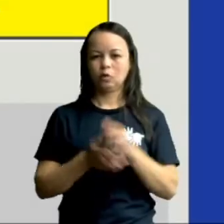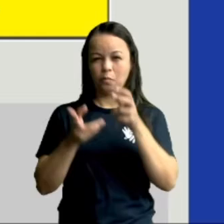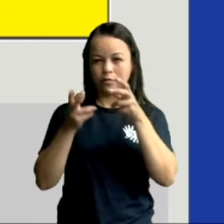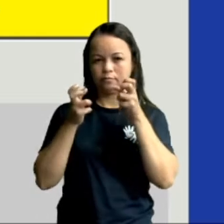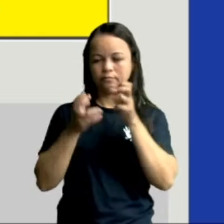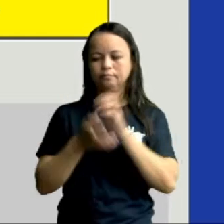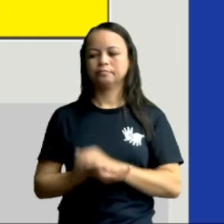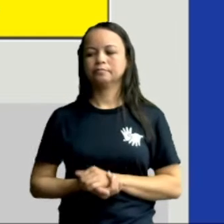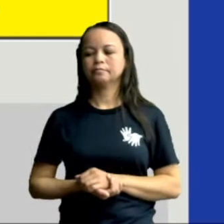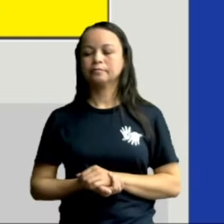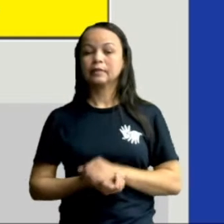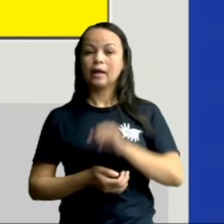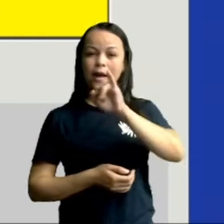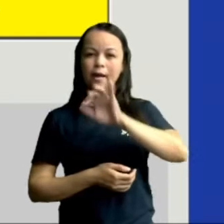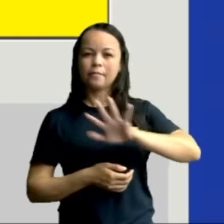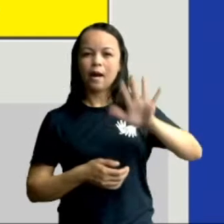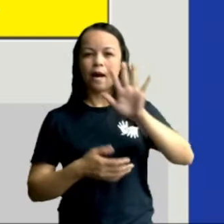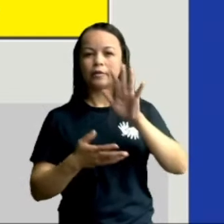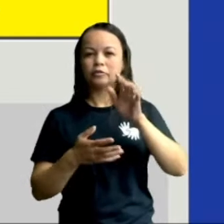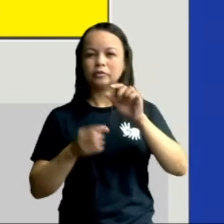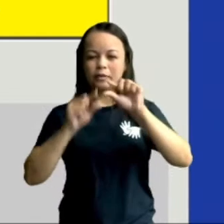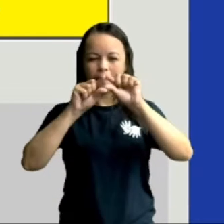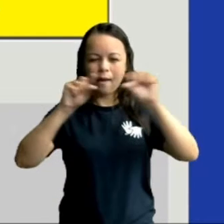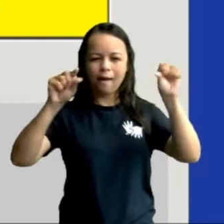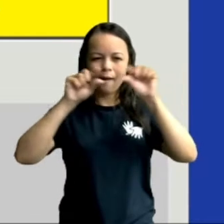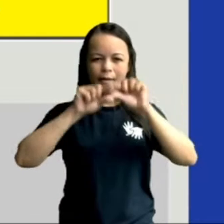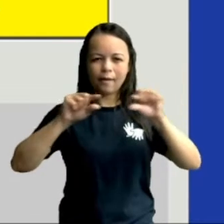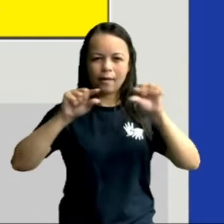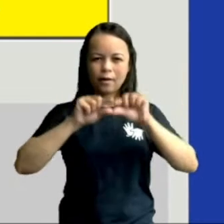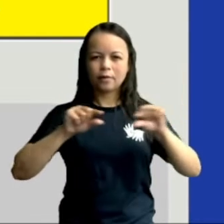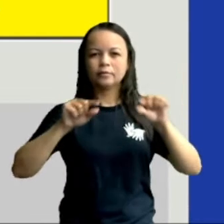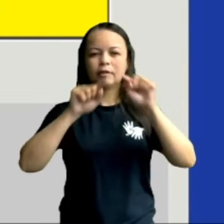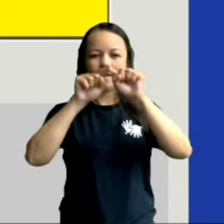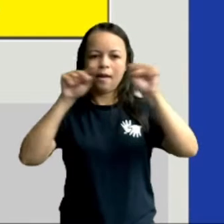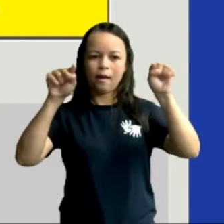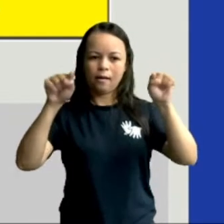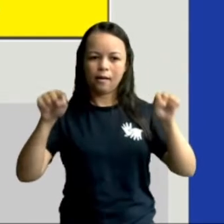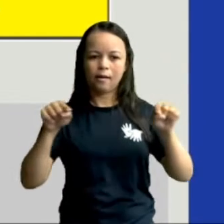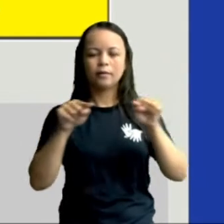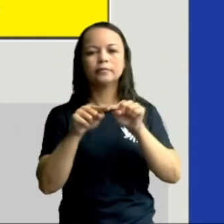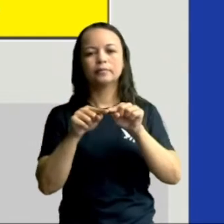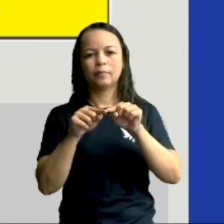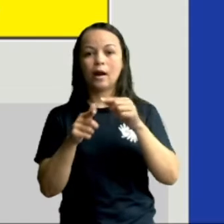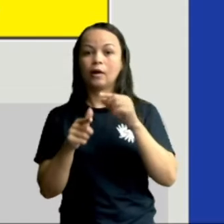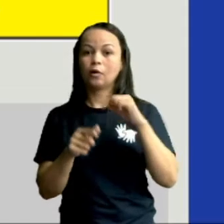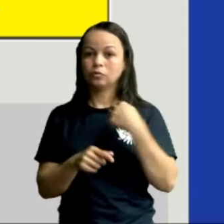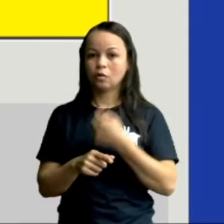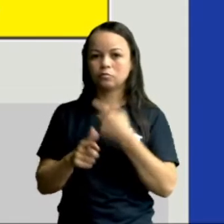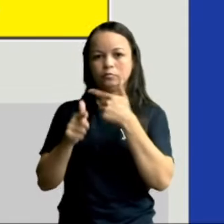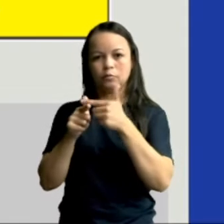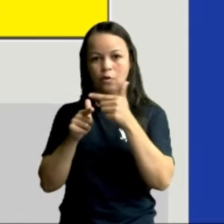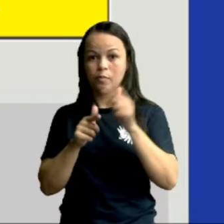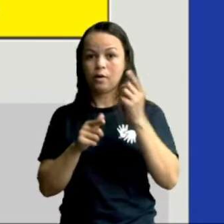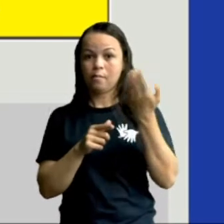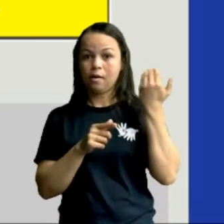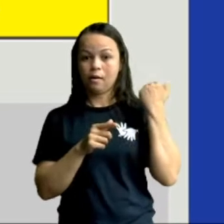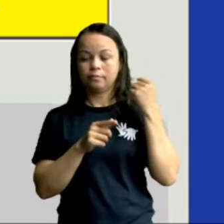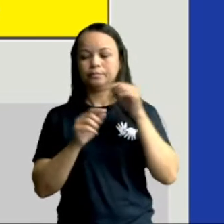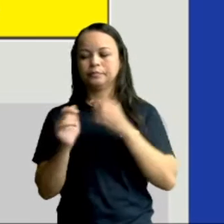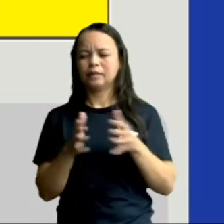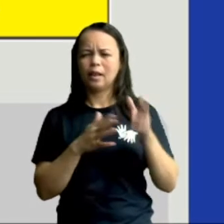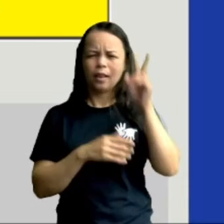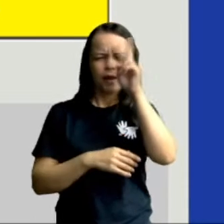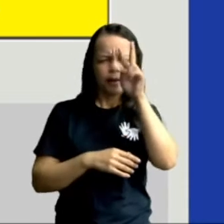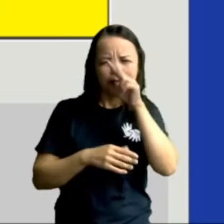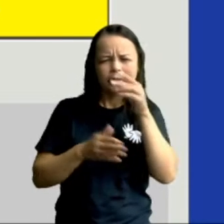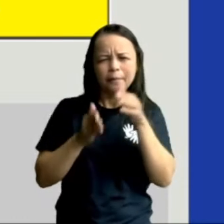figura. Preste atenção às barrinhas aí, tá? Aos retângulos, para o nosso problema lá. Lembra que ele pediu para